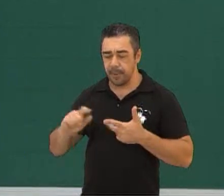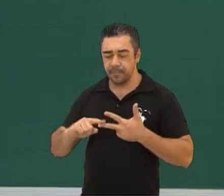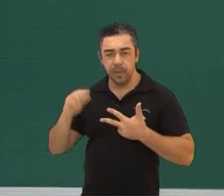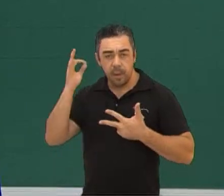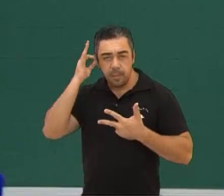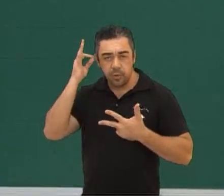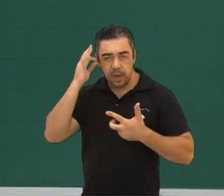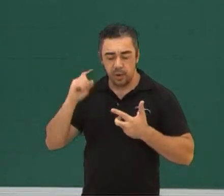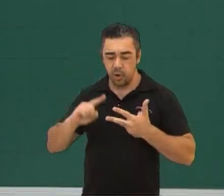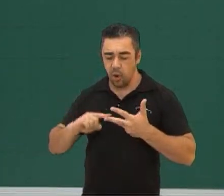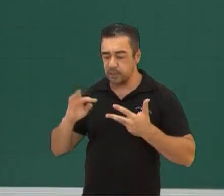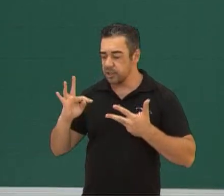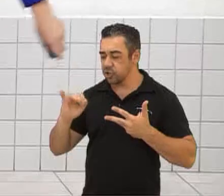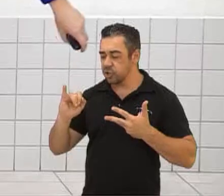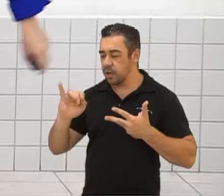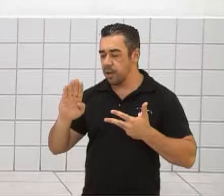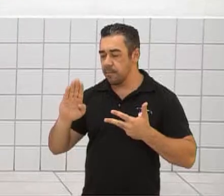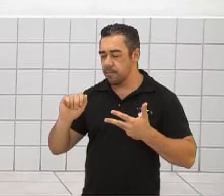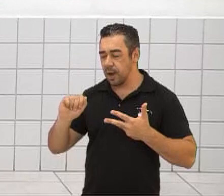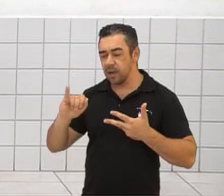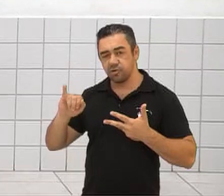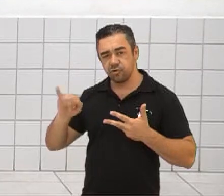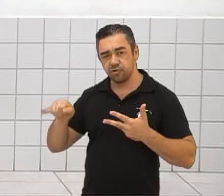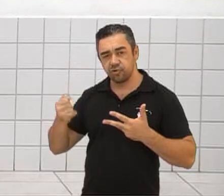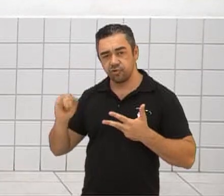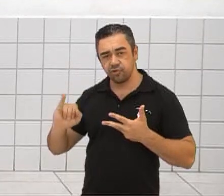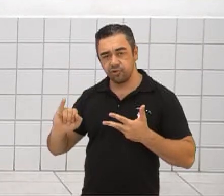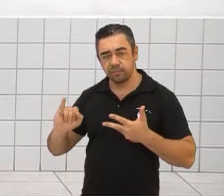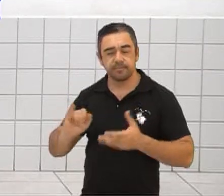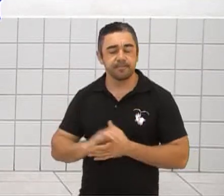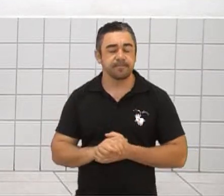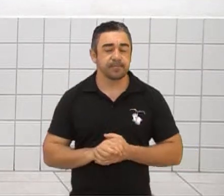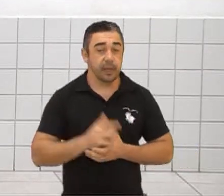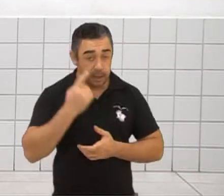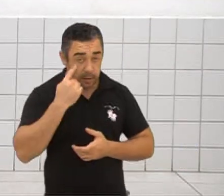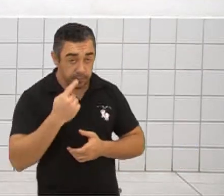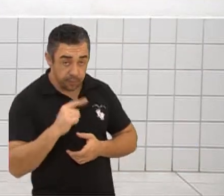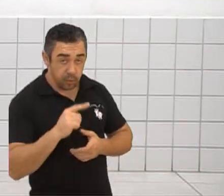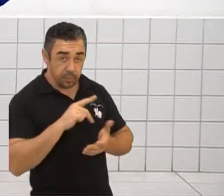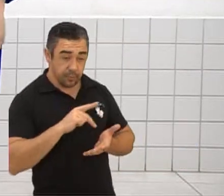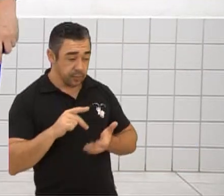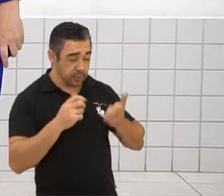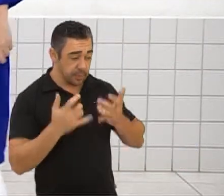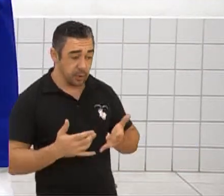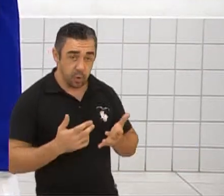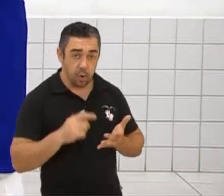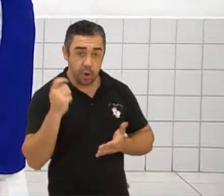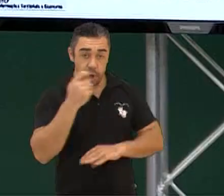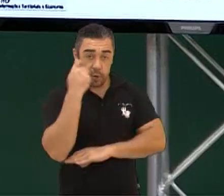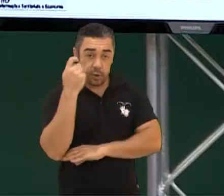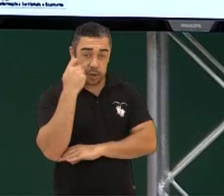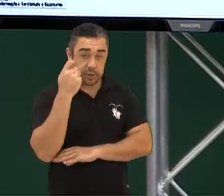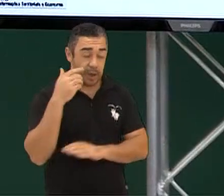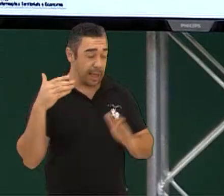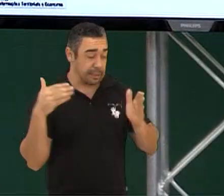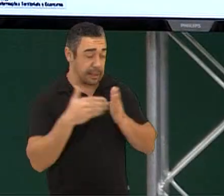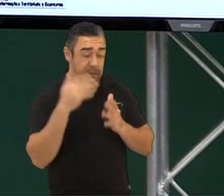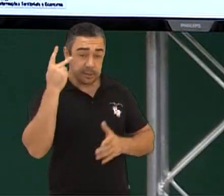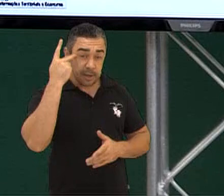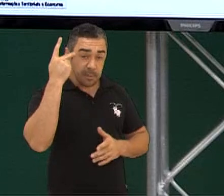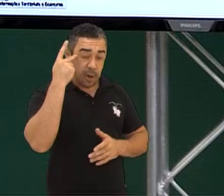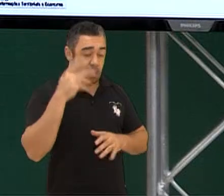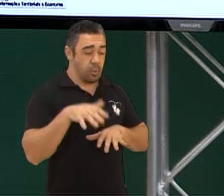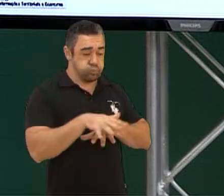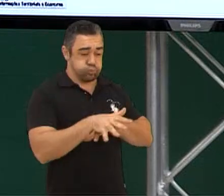Grossa, Tibagi e assim vai. E interessante, né? Como a professora falou que eles iam lá do Rio Grande do Sul até São Paulo, né? Fazendo todo esse trânsito, levando exatamente ali,